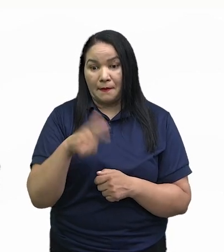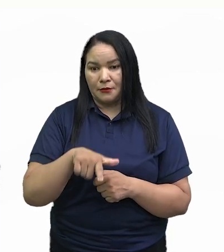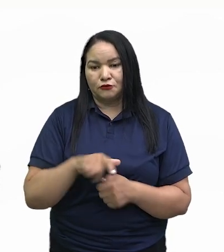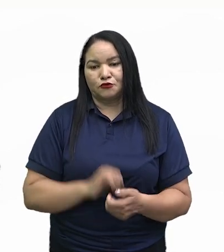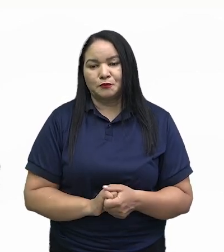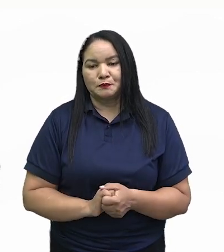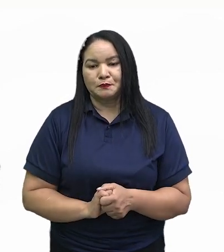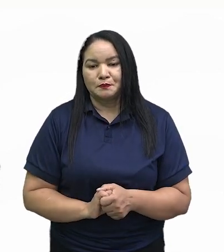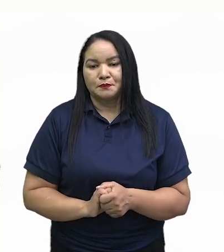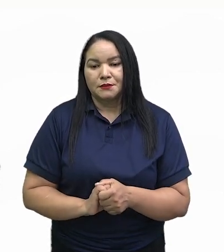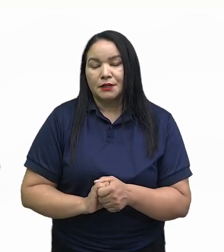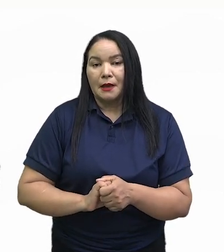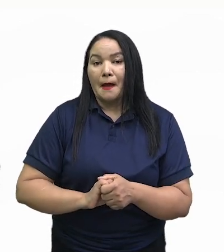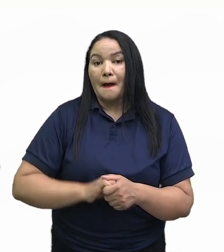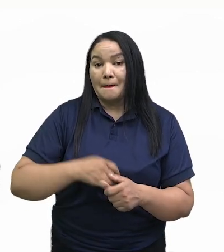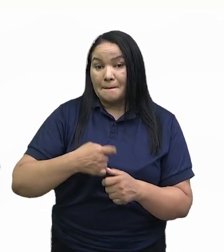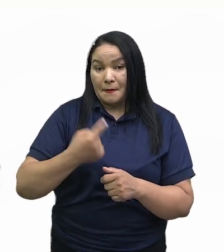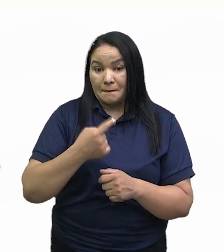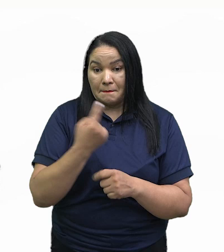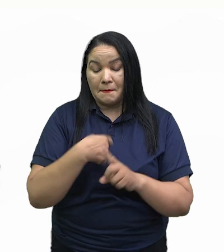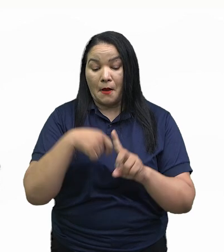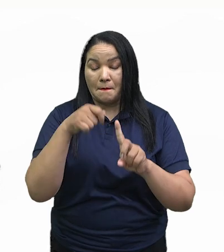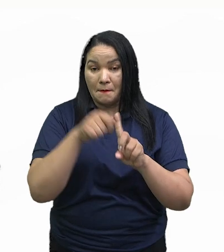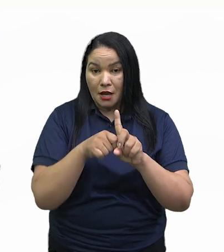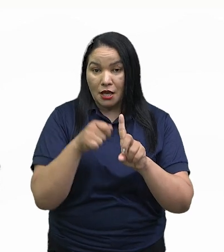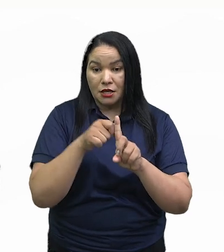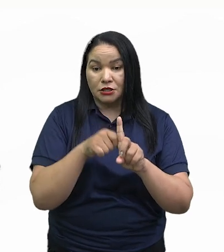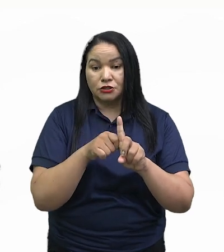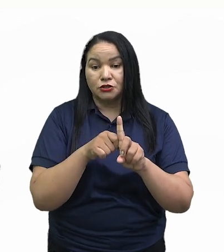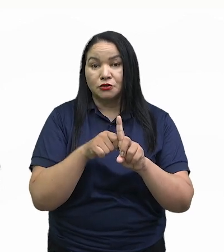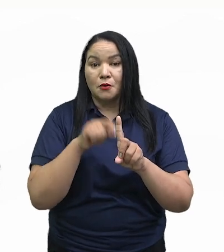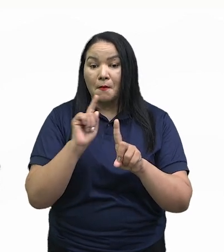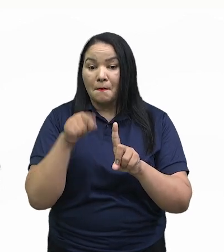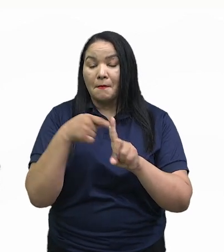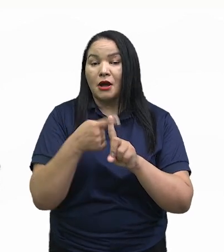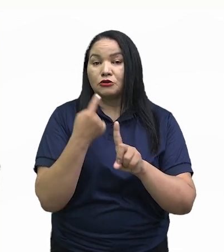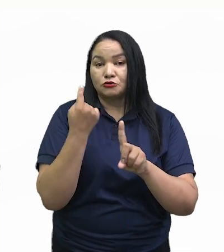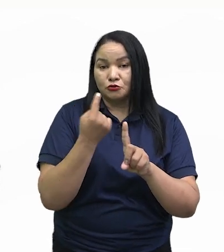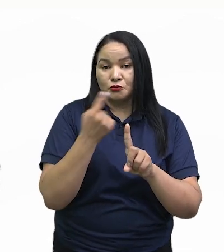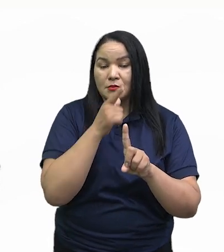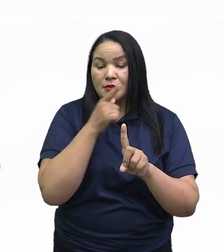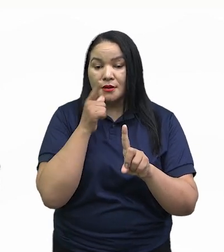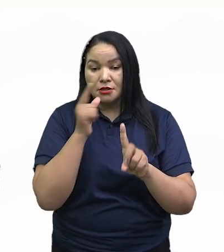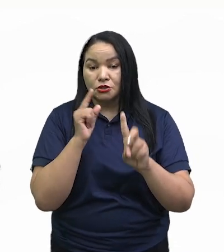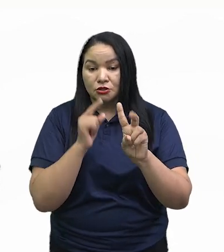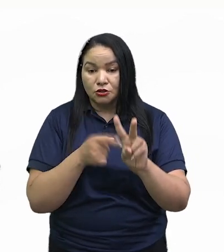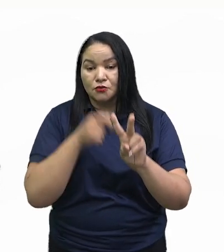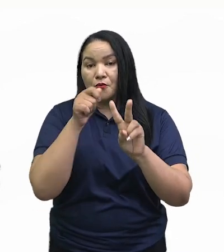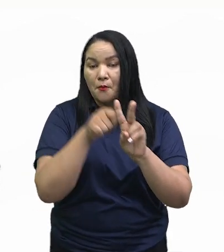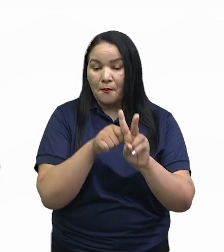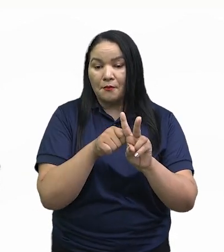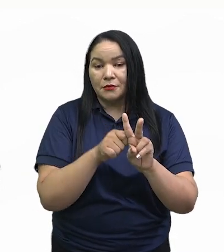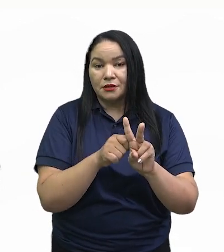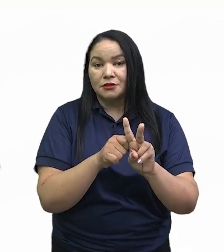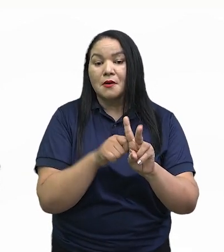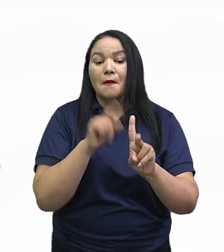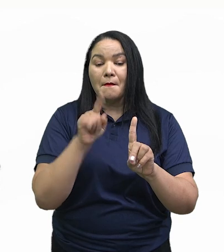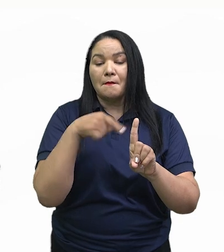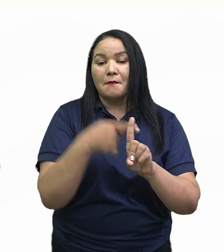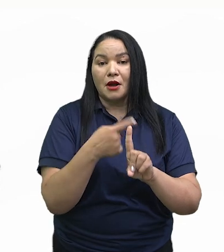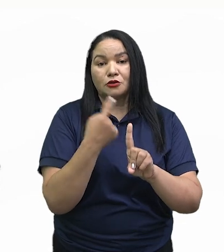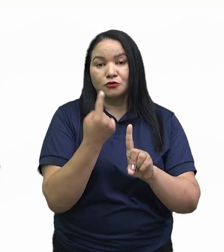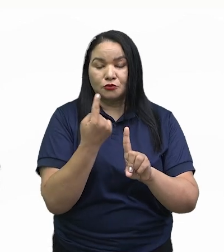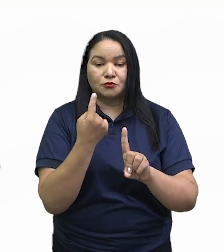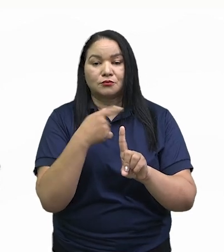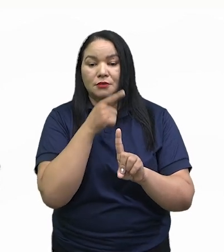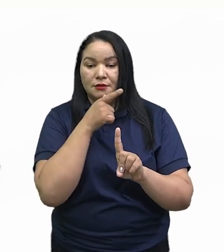repetir. Foi o primeiro mês, mais um lanche extra pago, foi para o segundo mês, aí ele vai pegar o lanche emprestado,